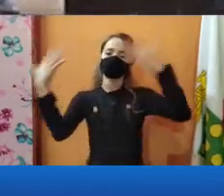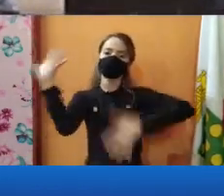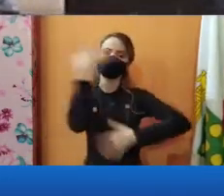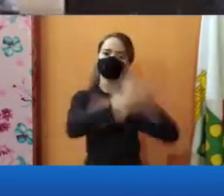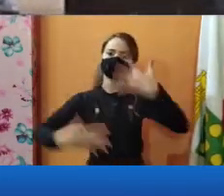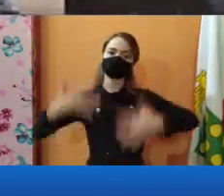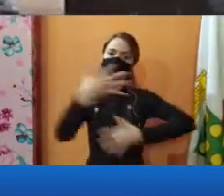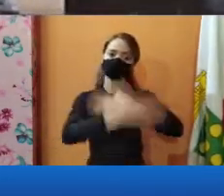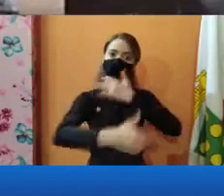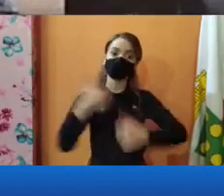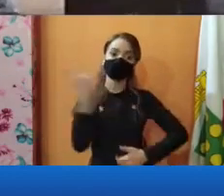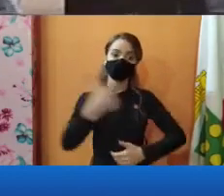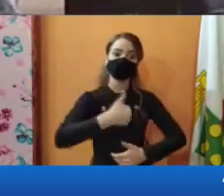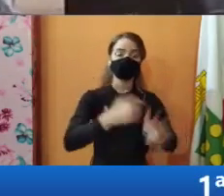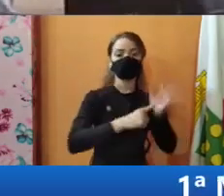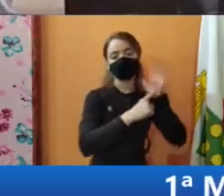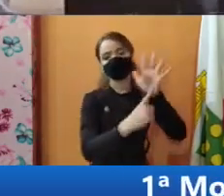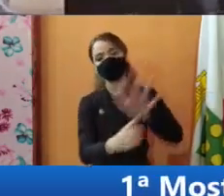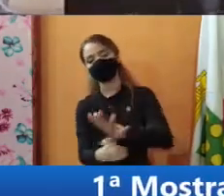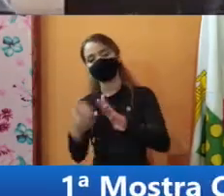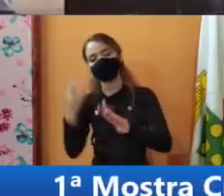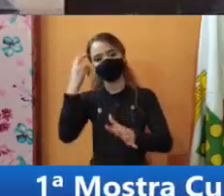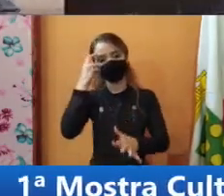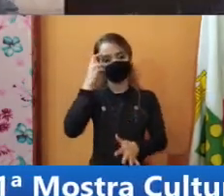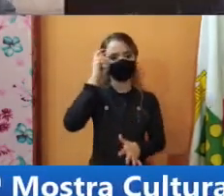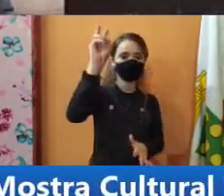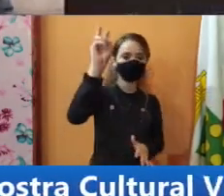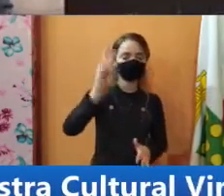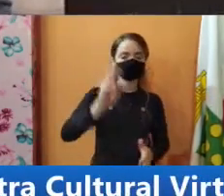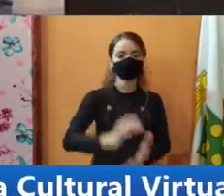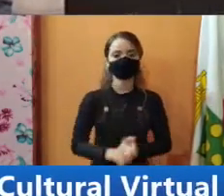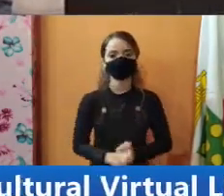primeira mostra cultural.